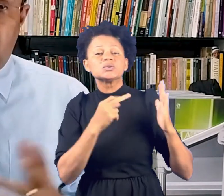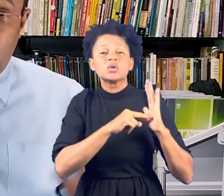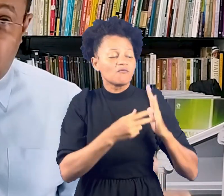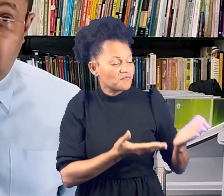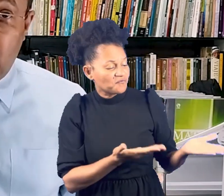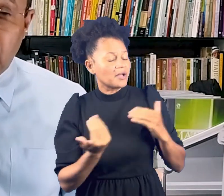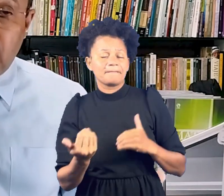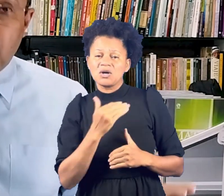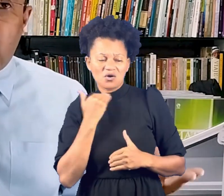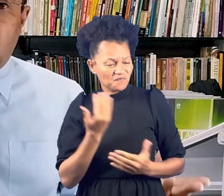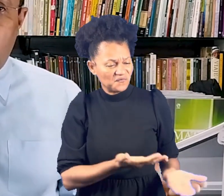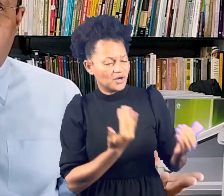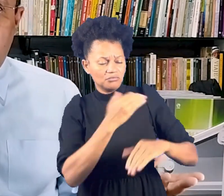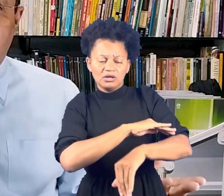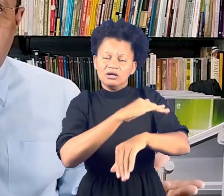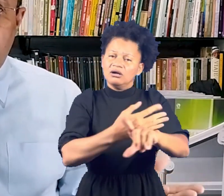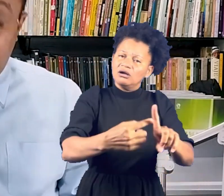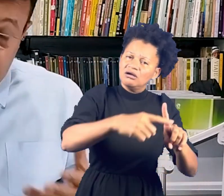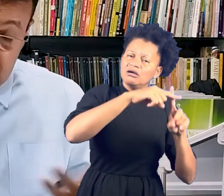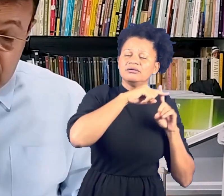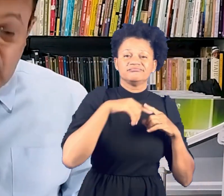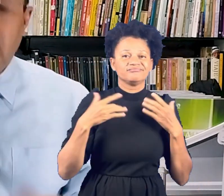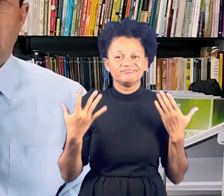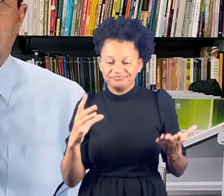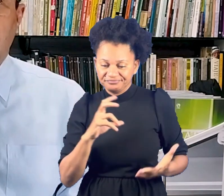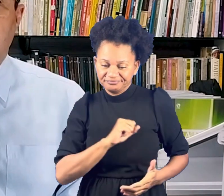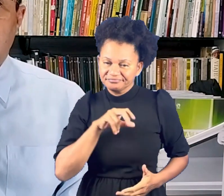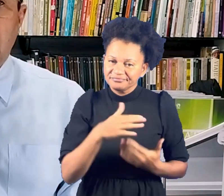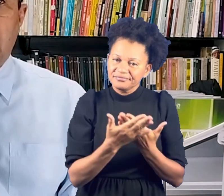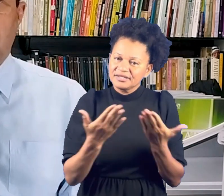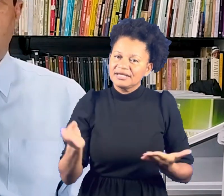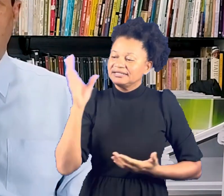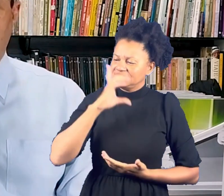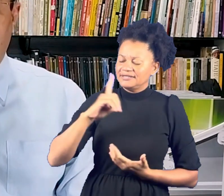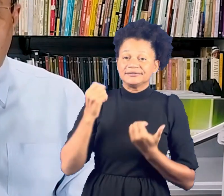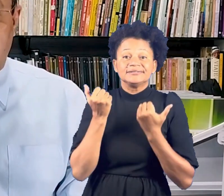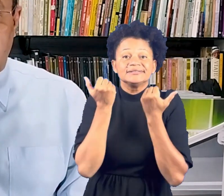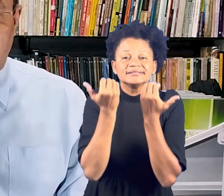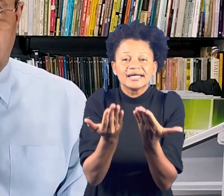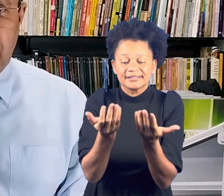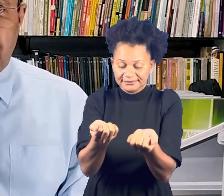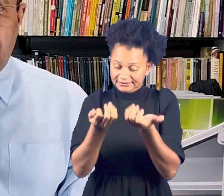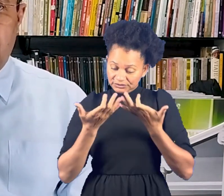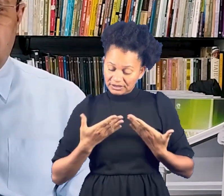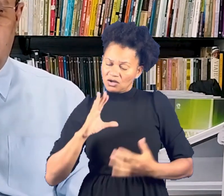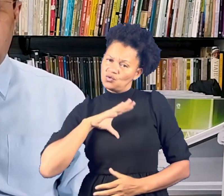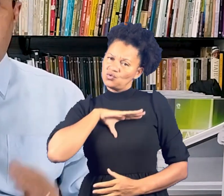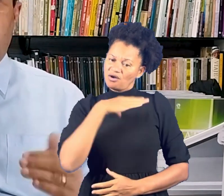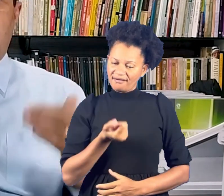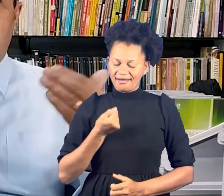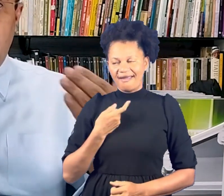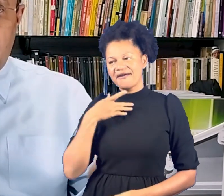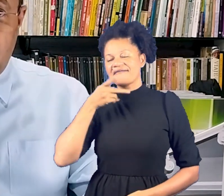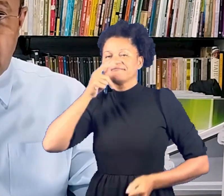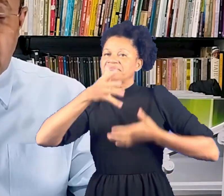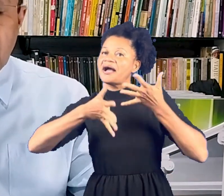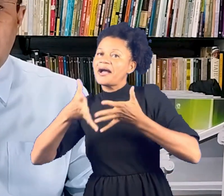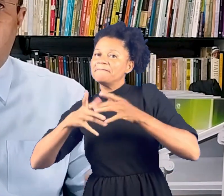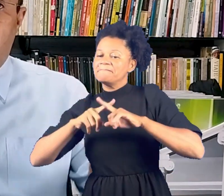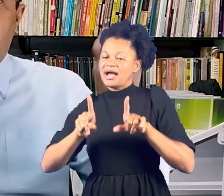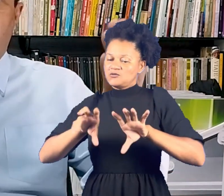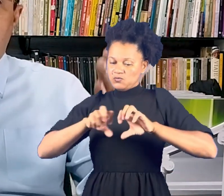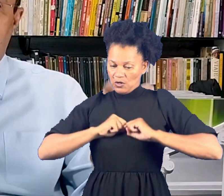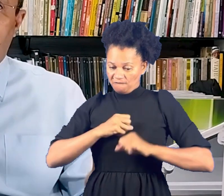morte. Vamos para a morte, vamos para o Calvário, né? Então, meus queridos, que Deus nos dê coragem, não é? Porque falar é uma